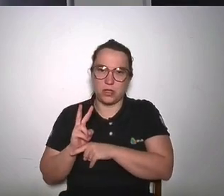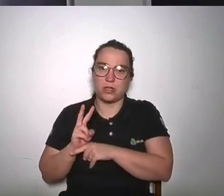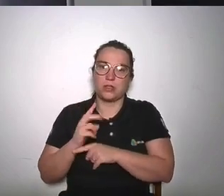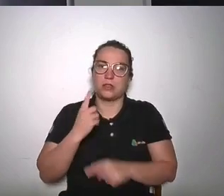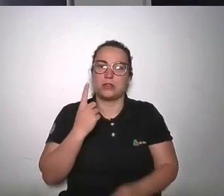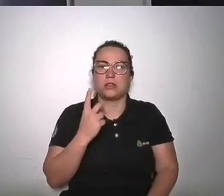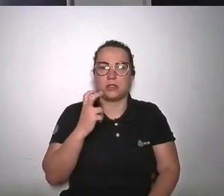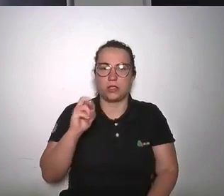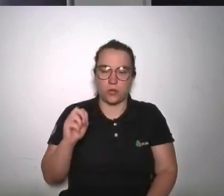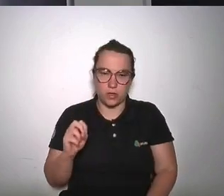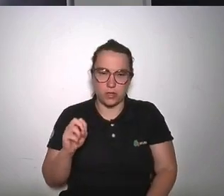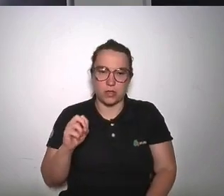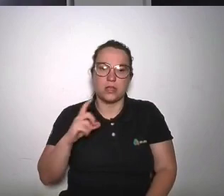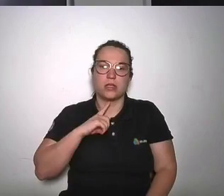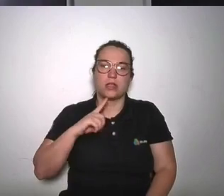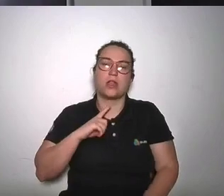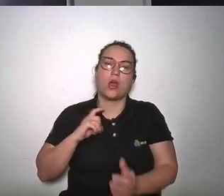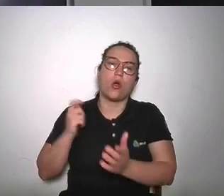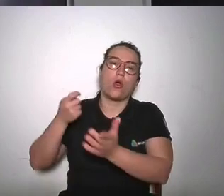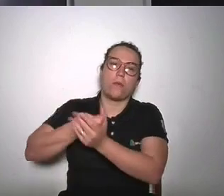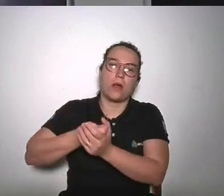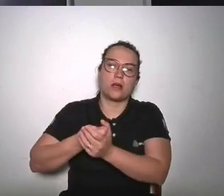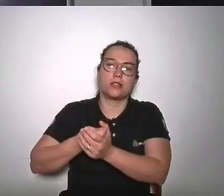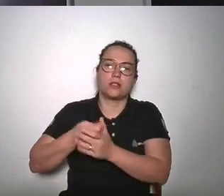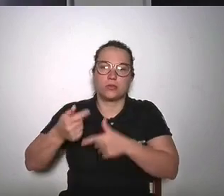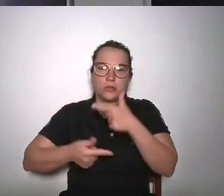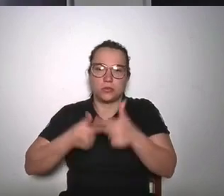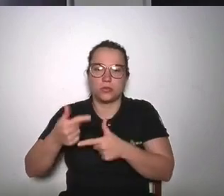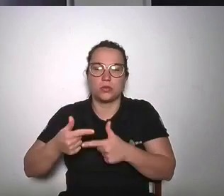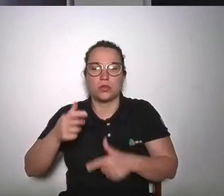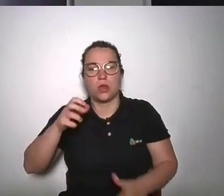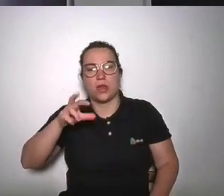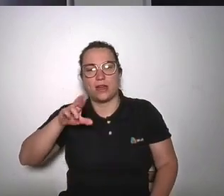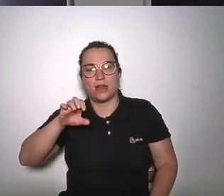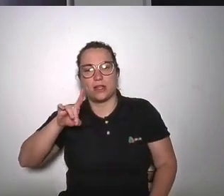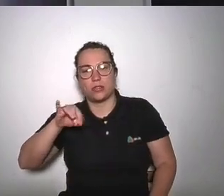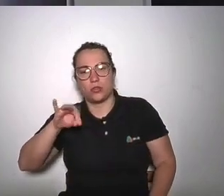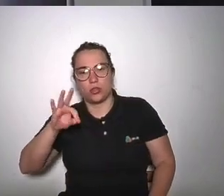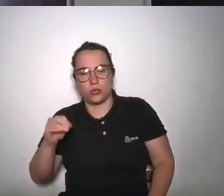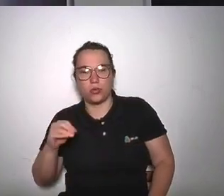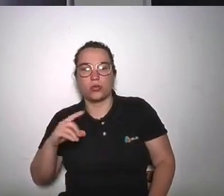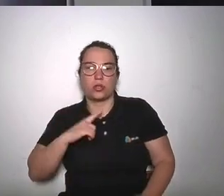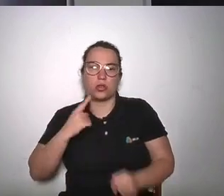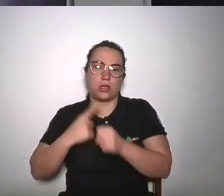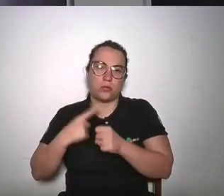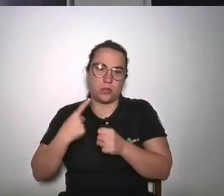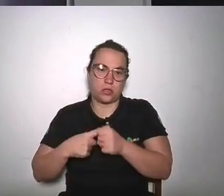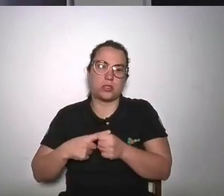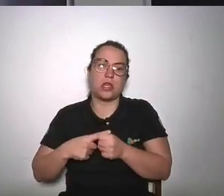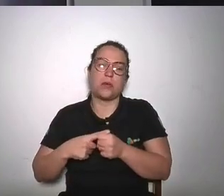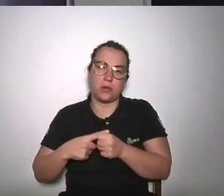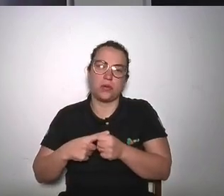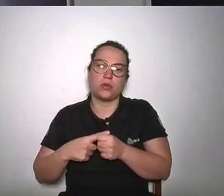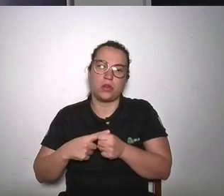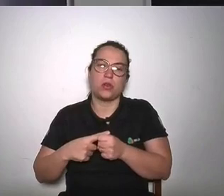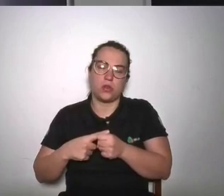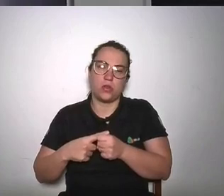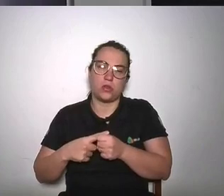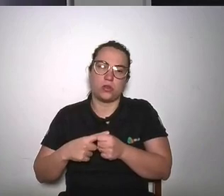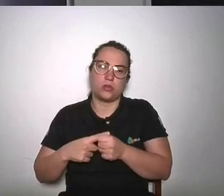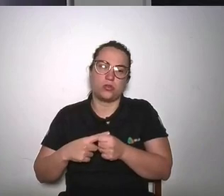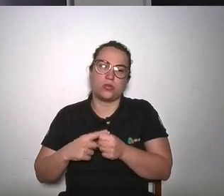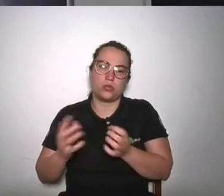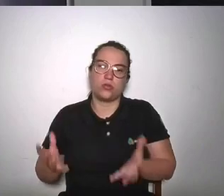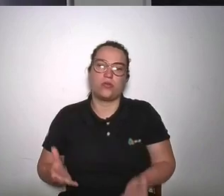1.150.000, que são os pagamentos das operações de crédito que o município tem perante as agências de